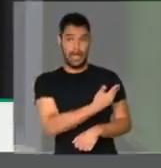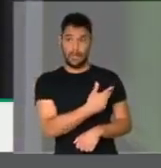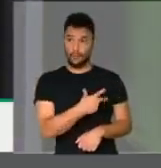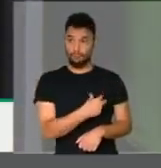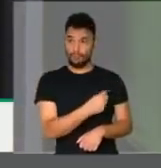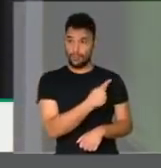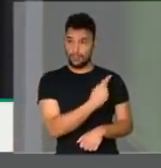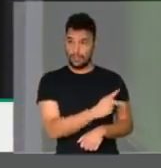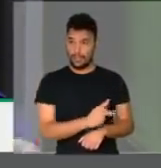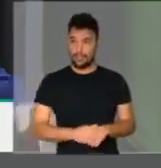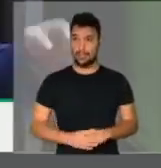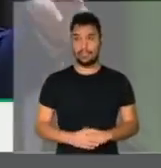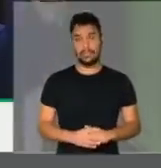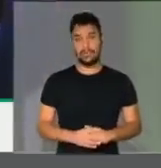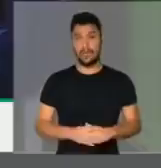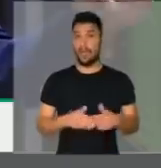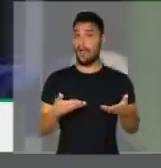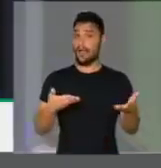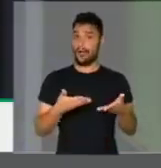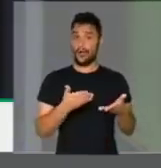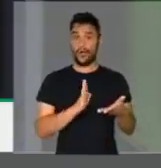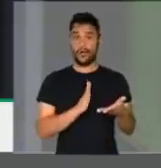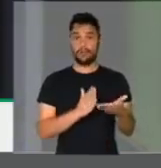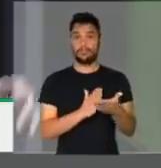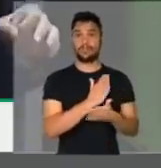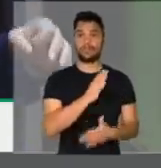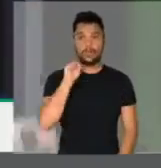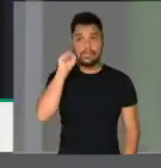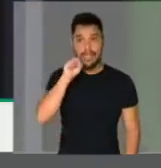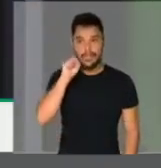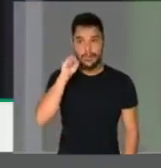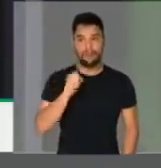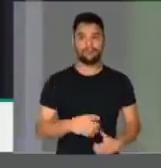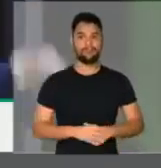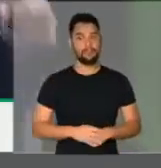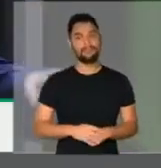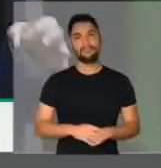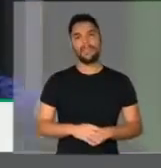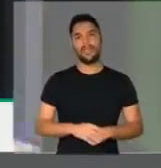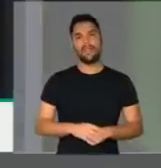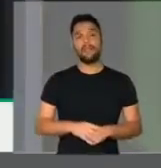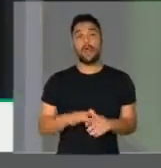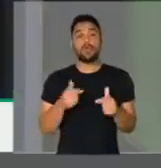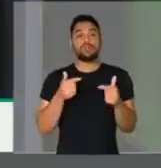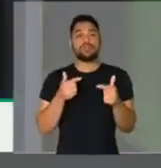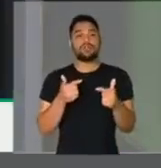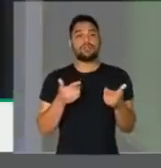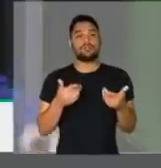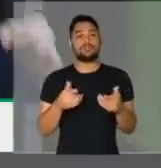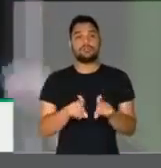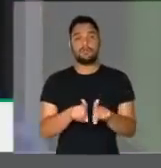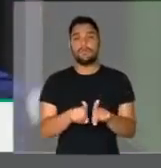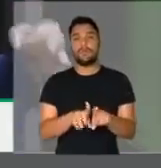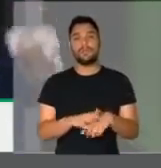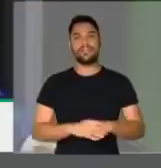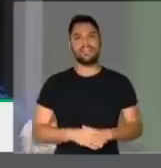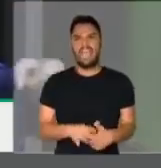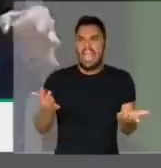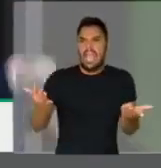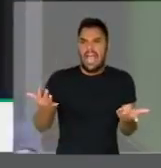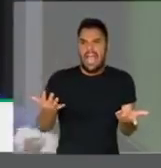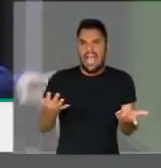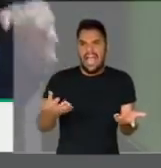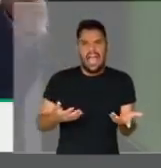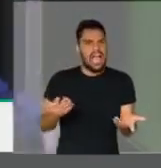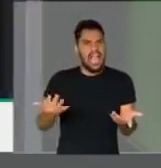filho, que agora foi eleito senador, ele disse: ainda vem com essa porcaria